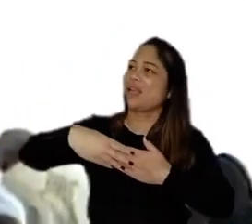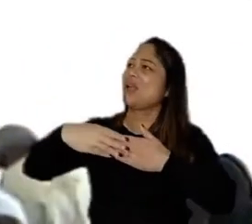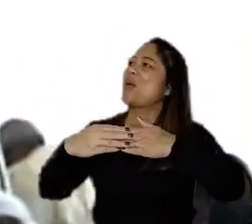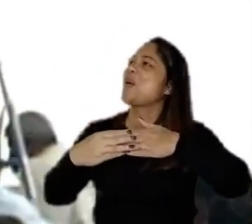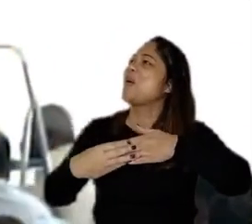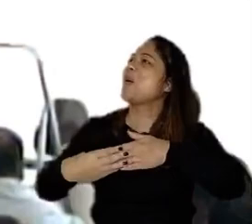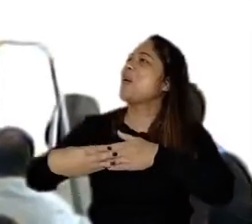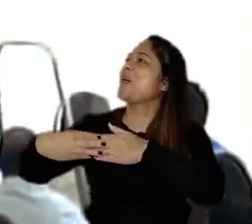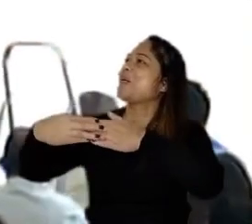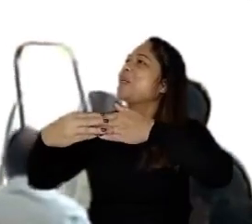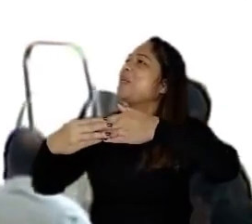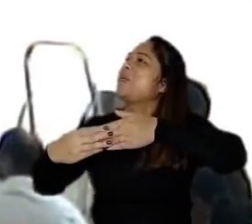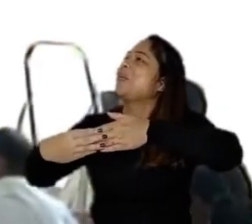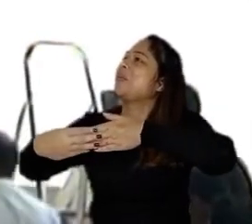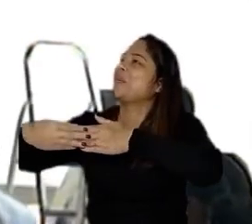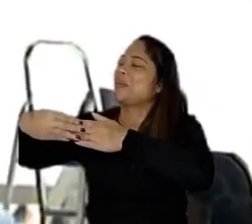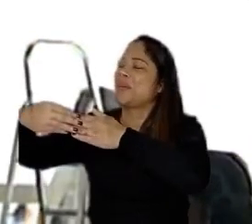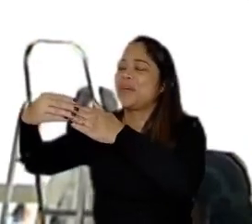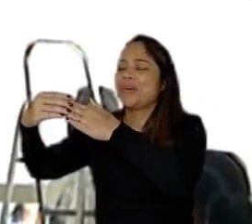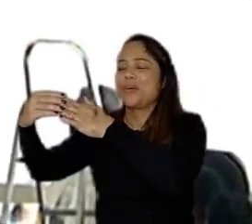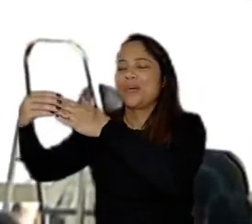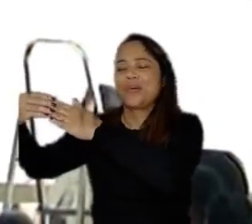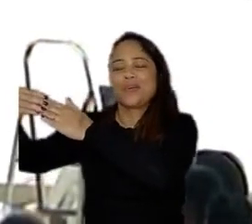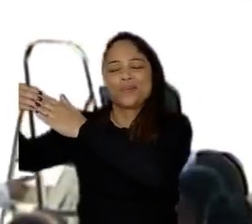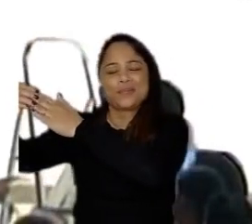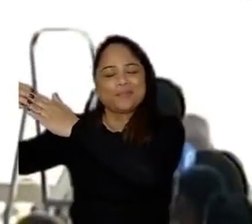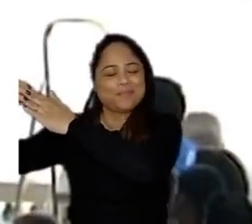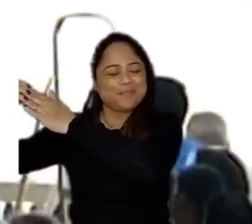Leva-me, Senhor.